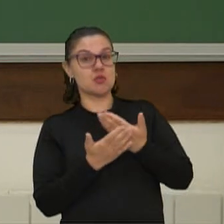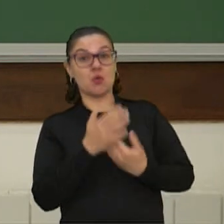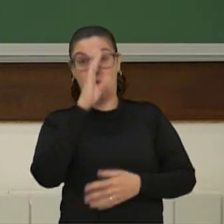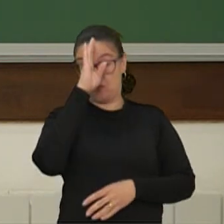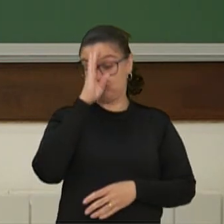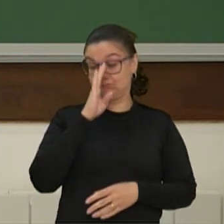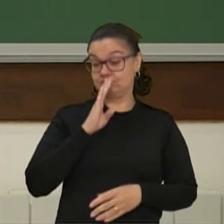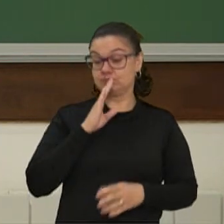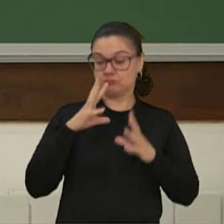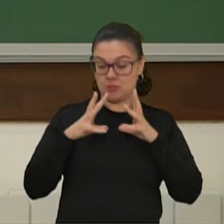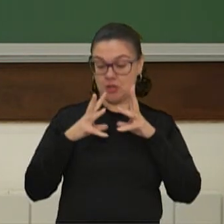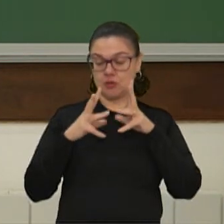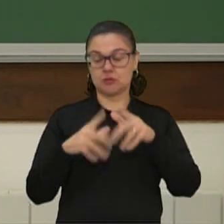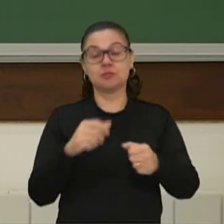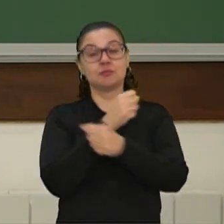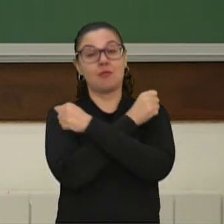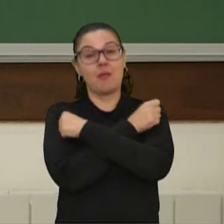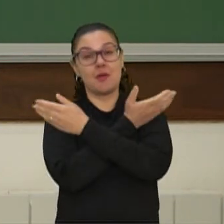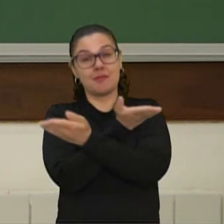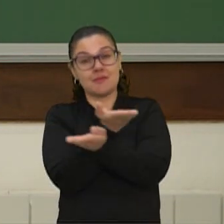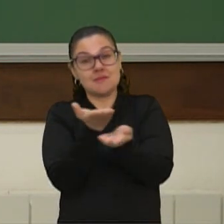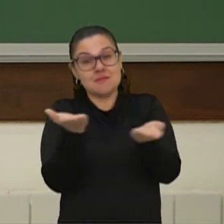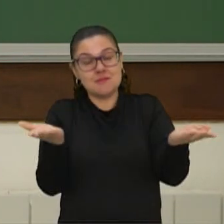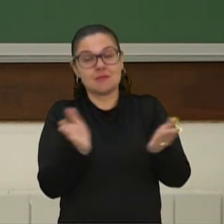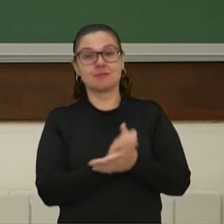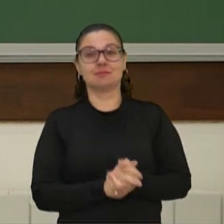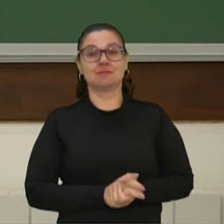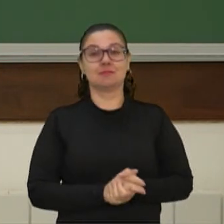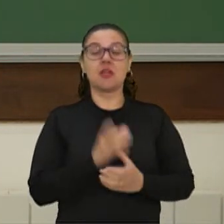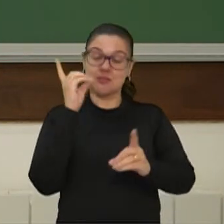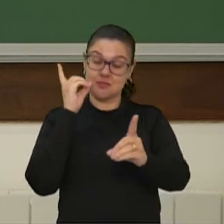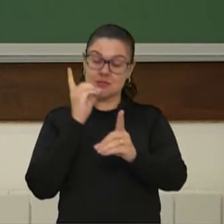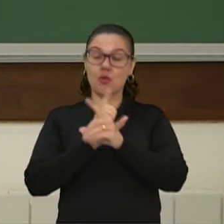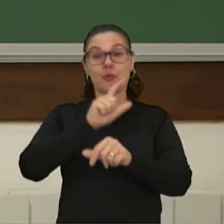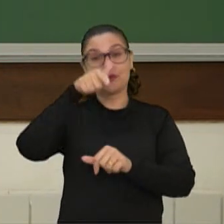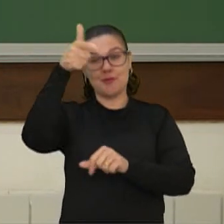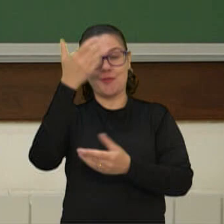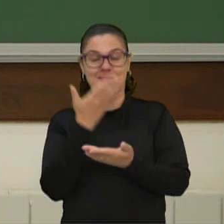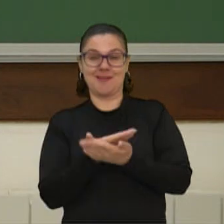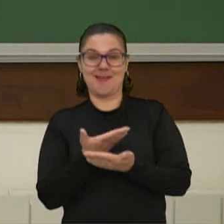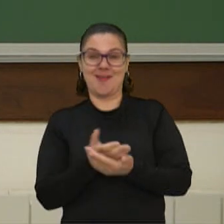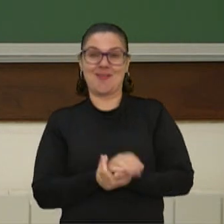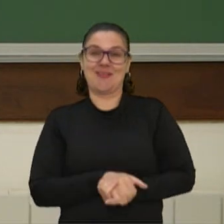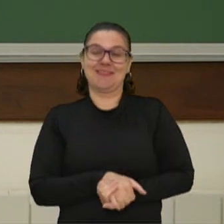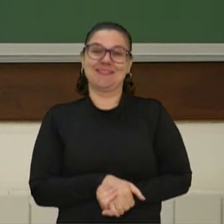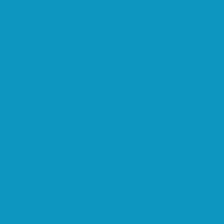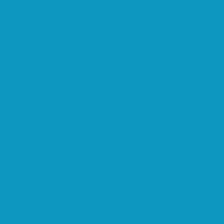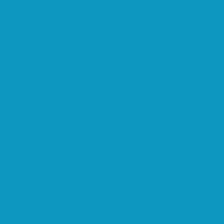civilização. Um abraço carinhoso em todos vocês, a gente se vê nas próximas aulas.